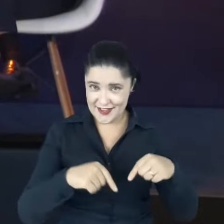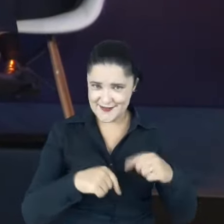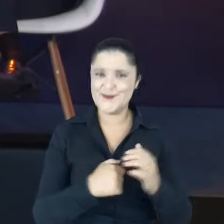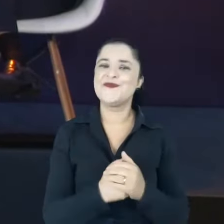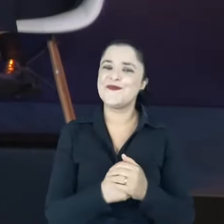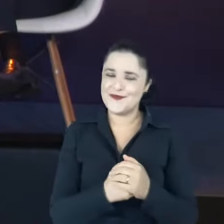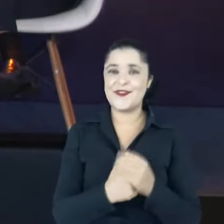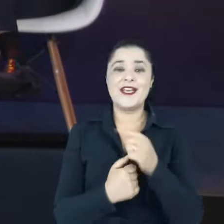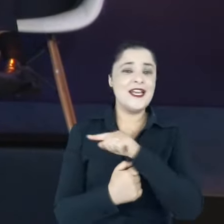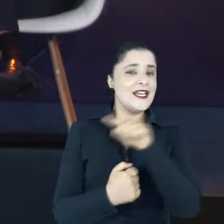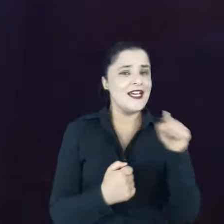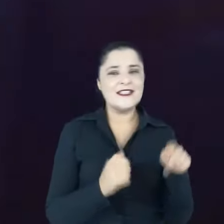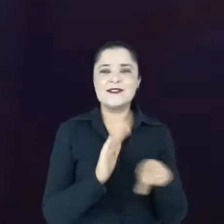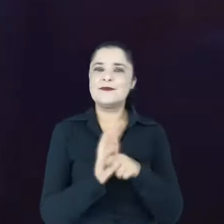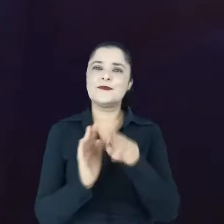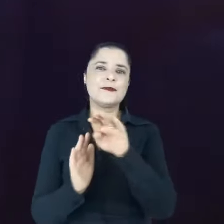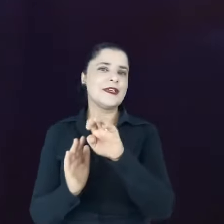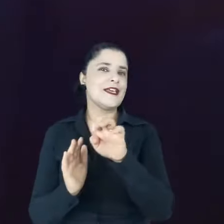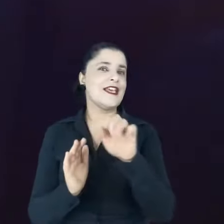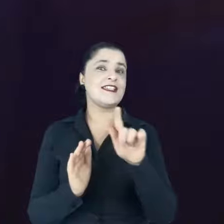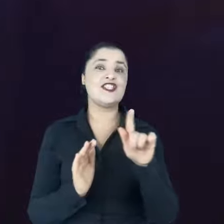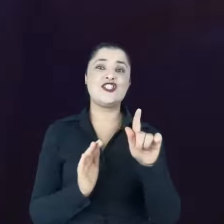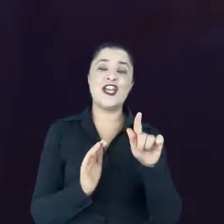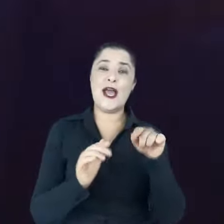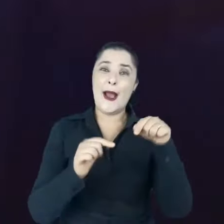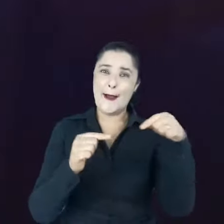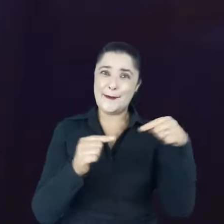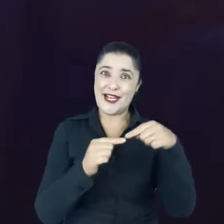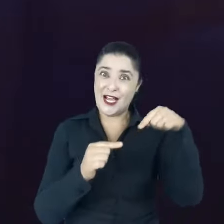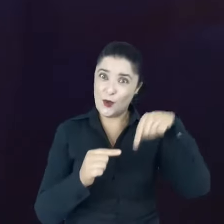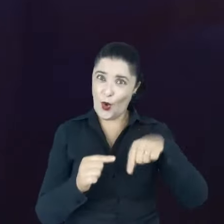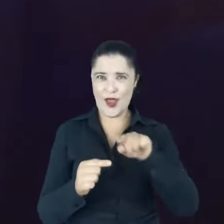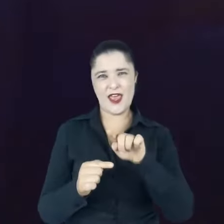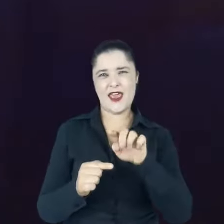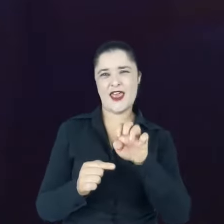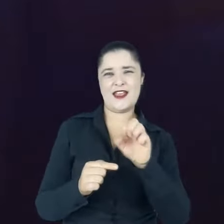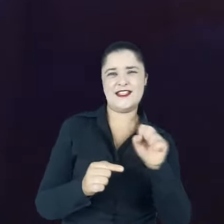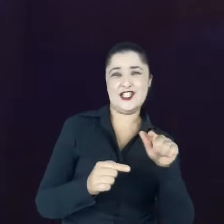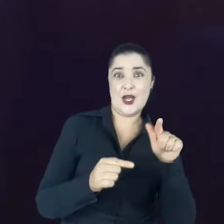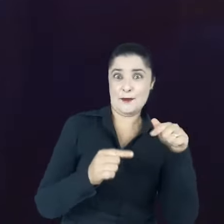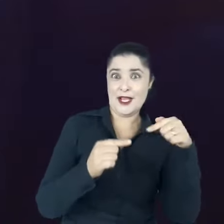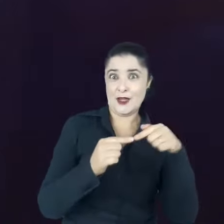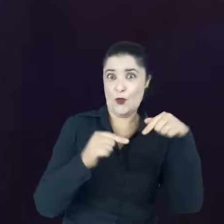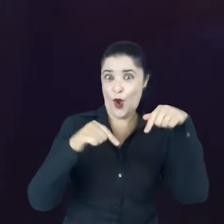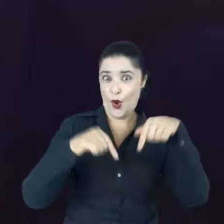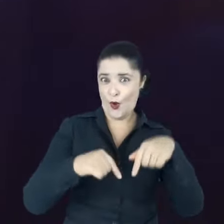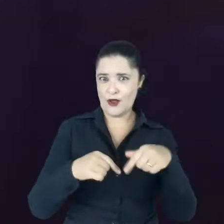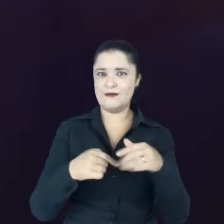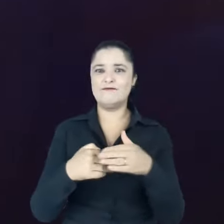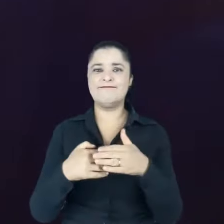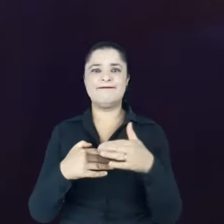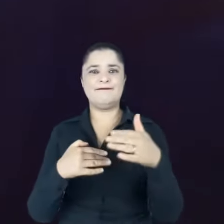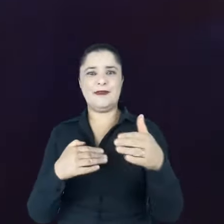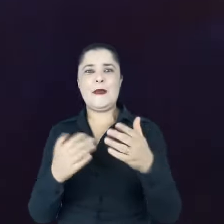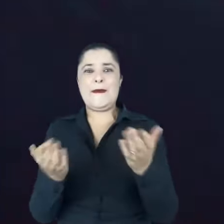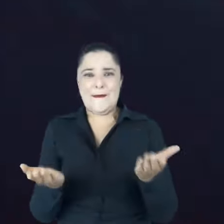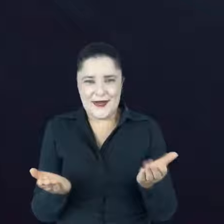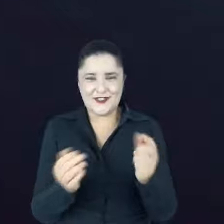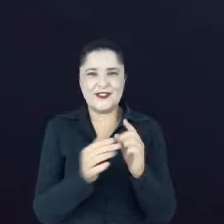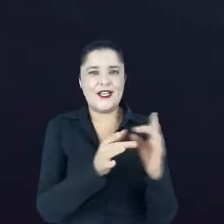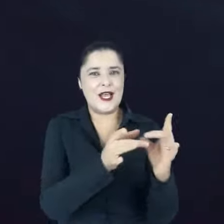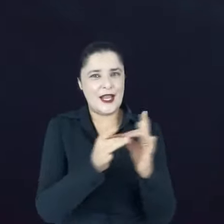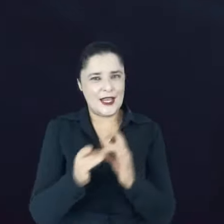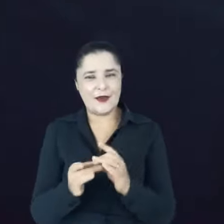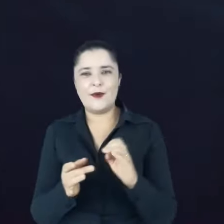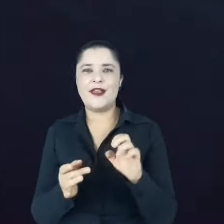esse é o ESG aplicado agora, né? Então, acho que eu respondi um pouquinho essa pergunta mais longo do que deveria, mas fazendo o link com a Elaine. Não tem